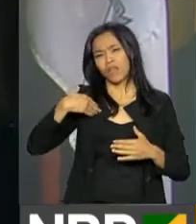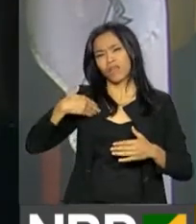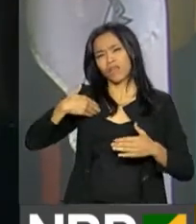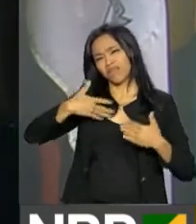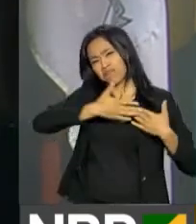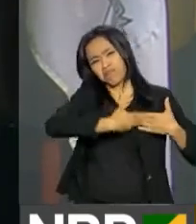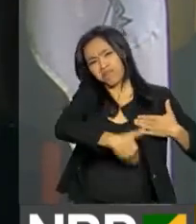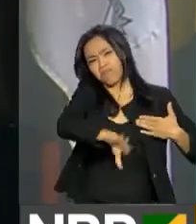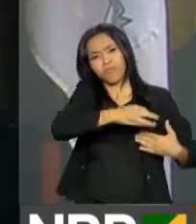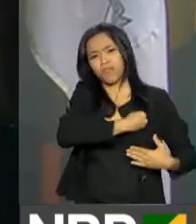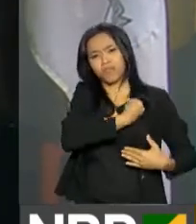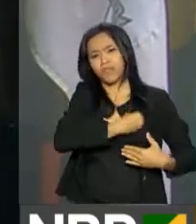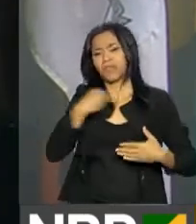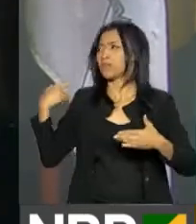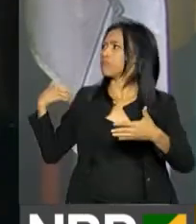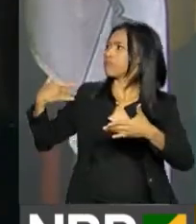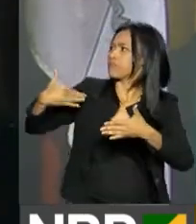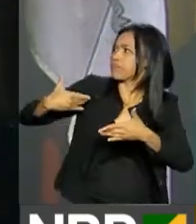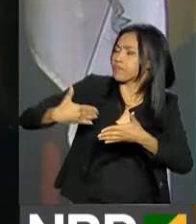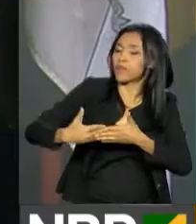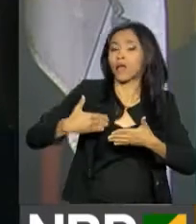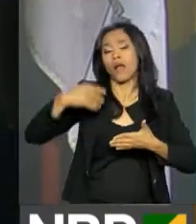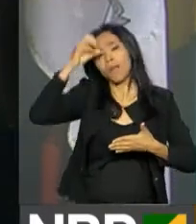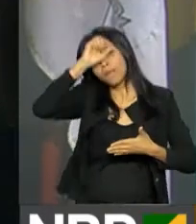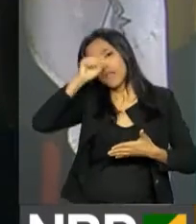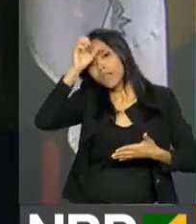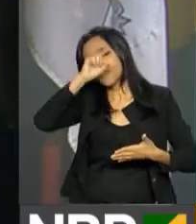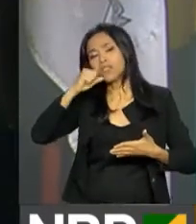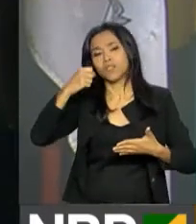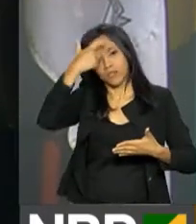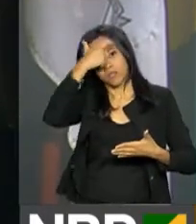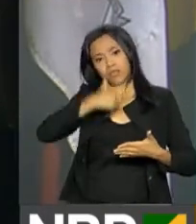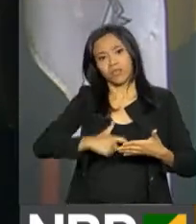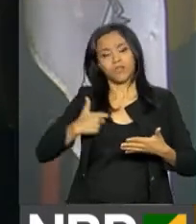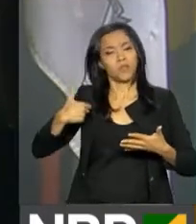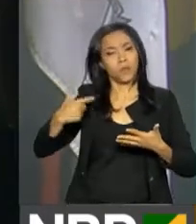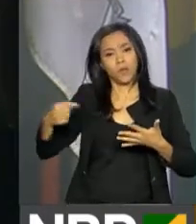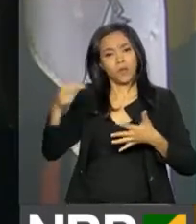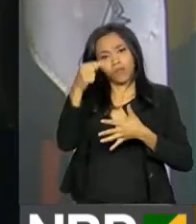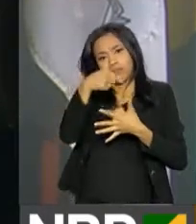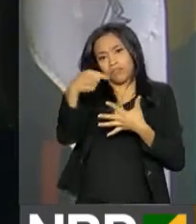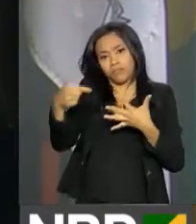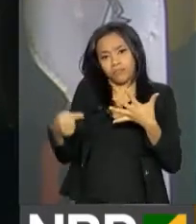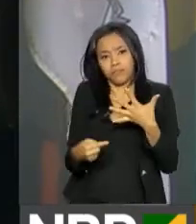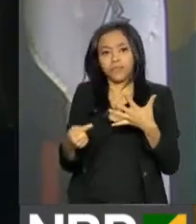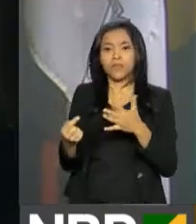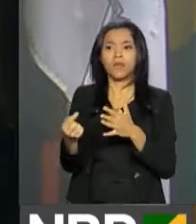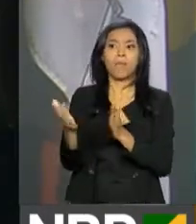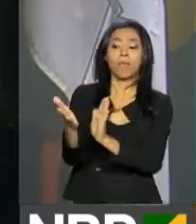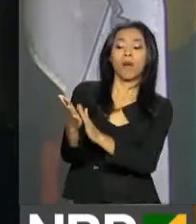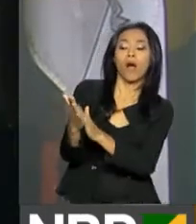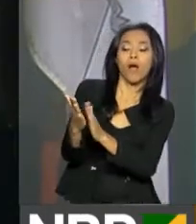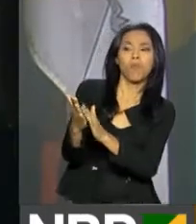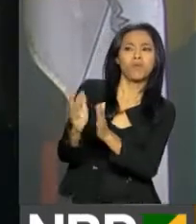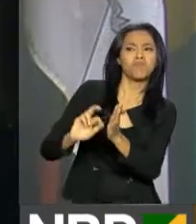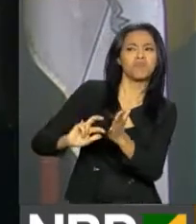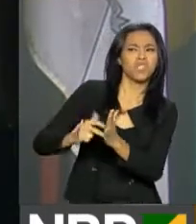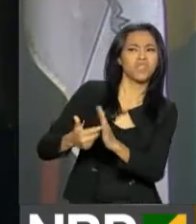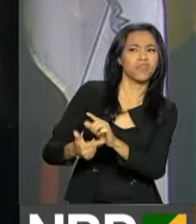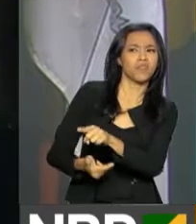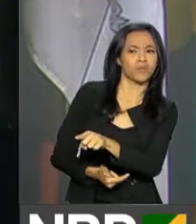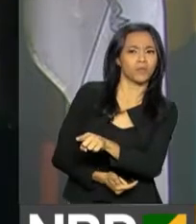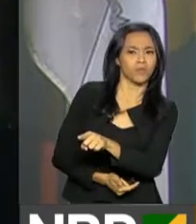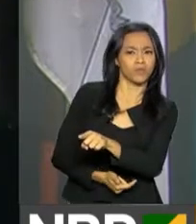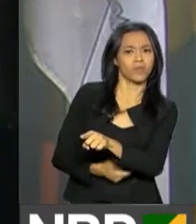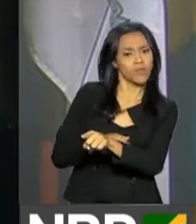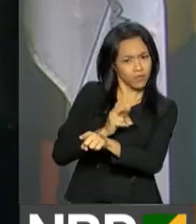você você aprende a identificar um pouco as paulo vem a palmas que são eu